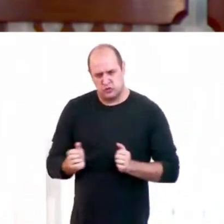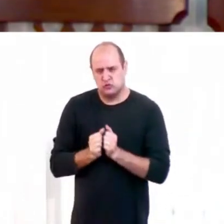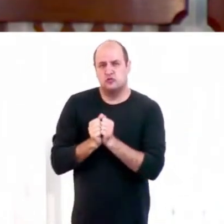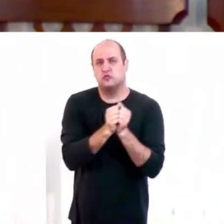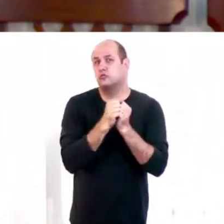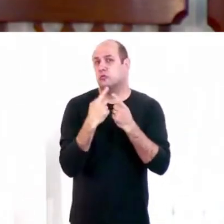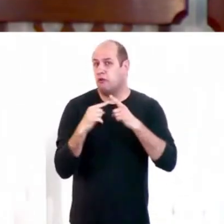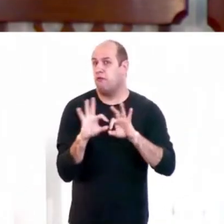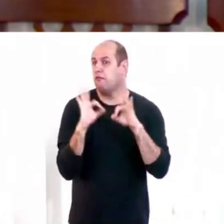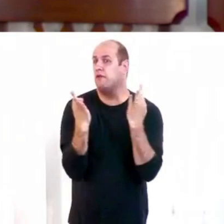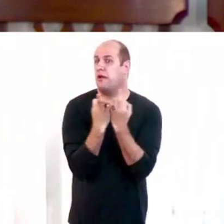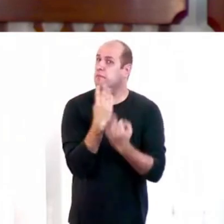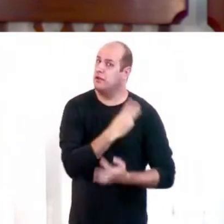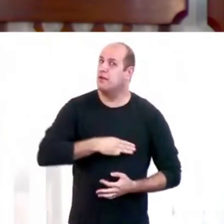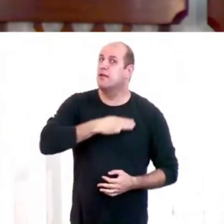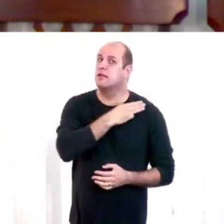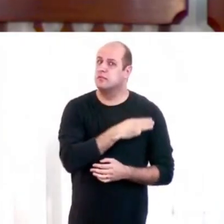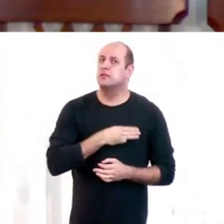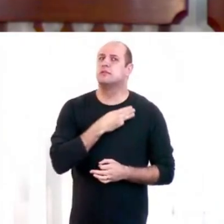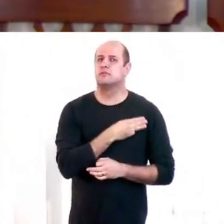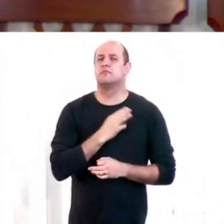né, a ser